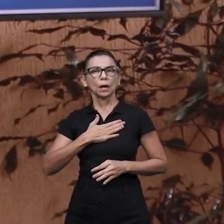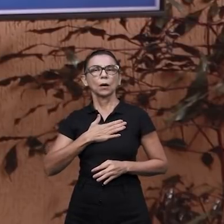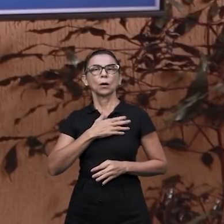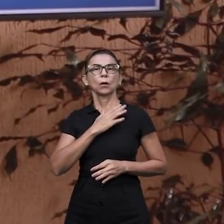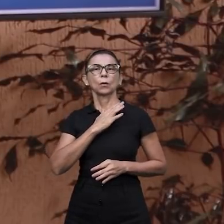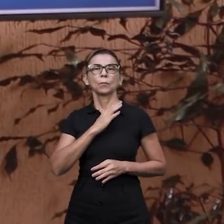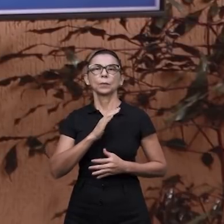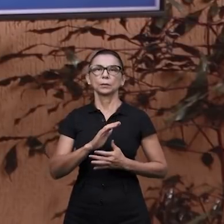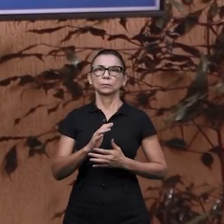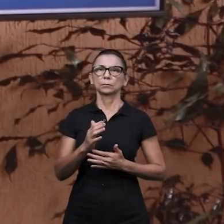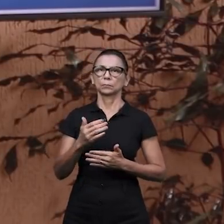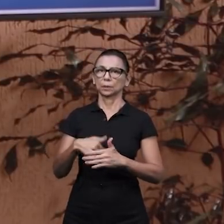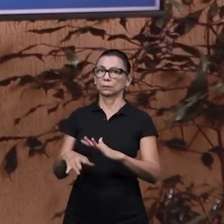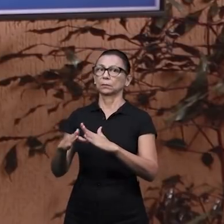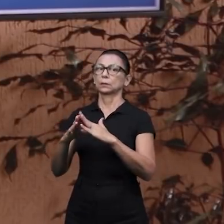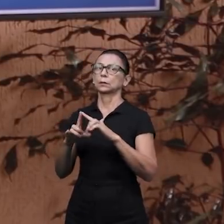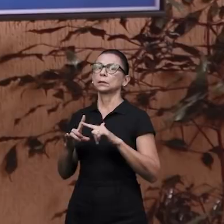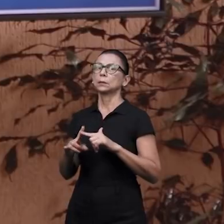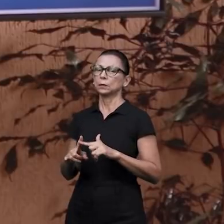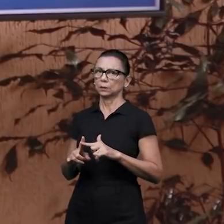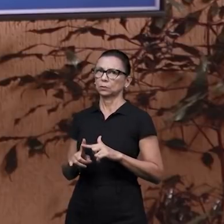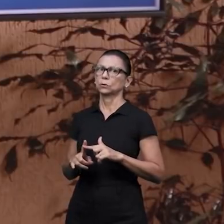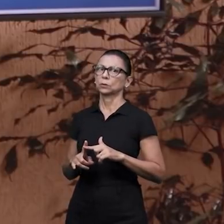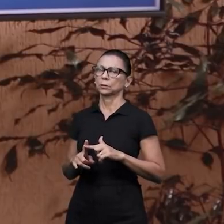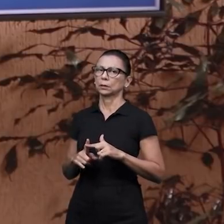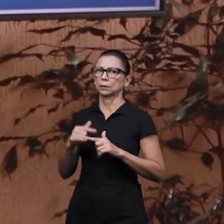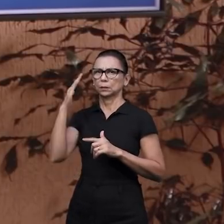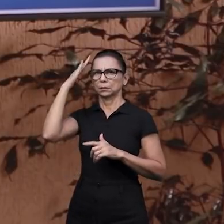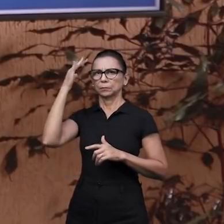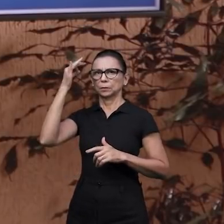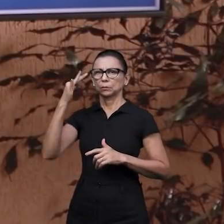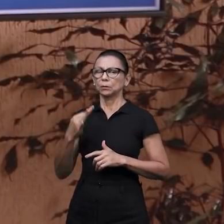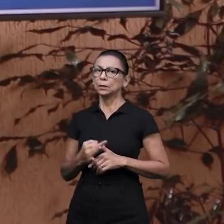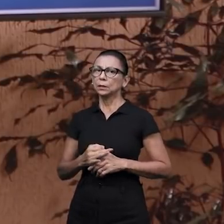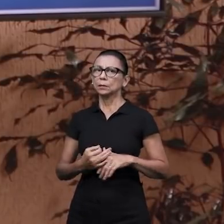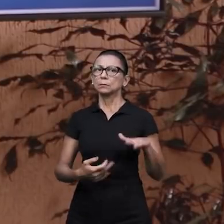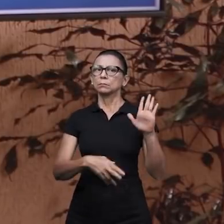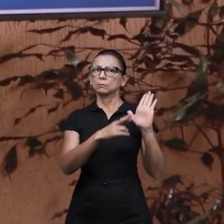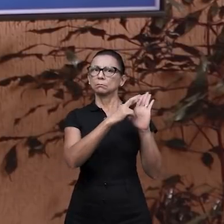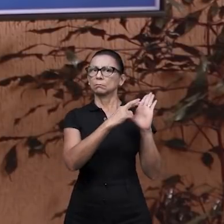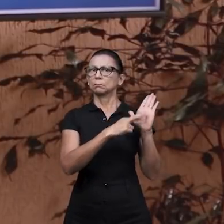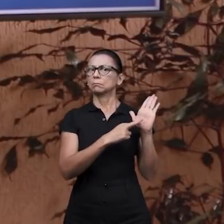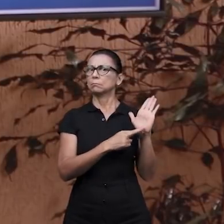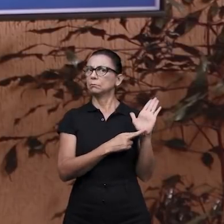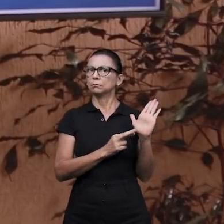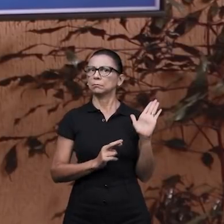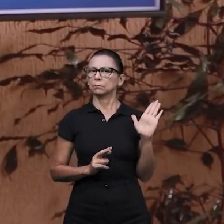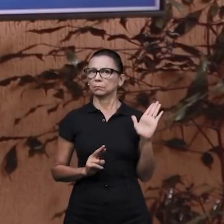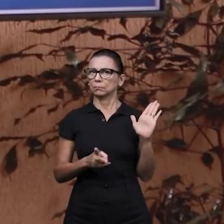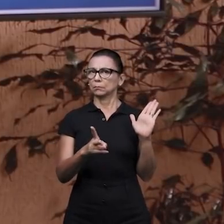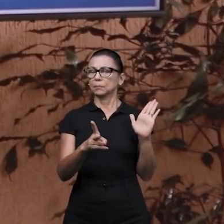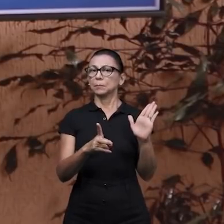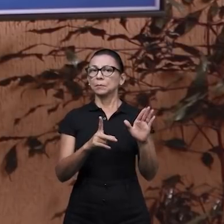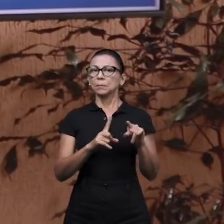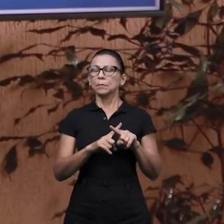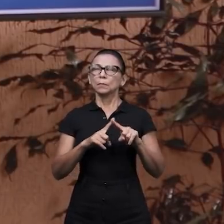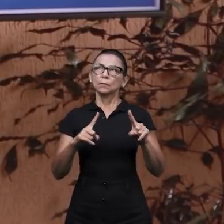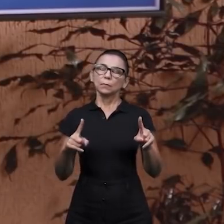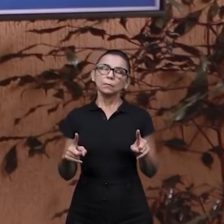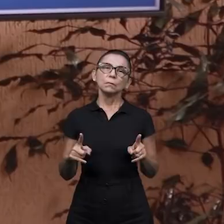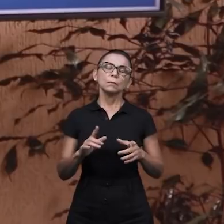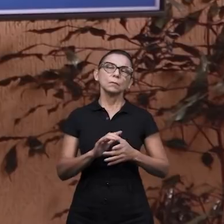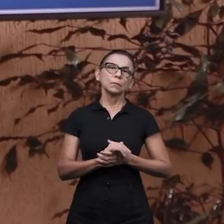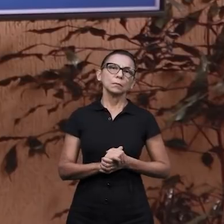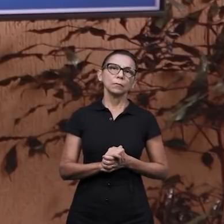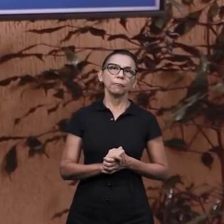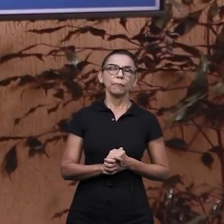Então, esses requisitos, eles permanecem. Agora, todas as professoras, né, que já foram